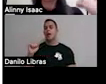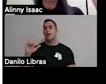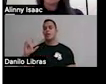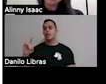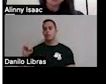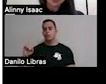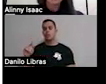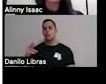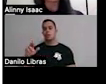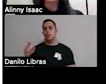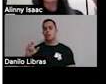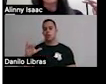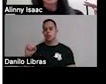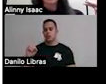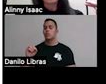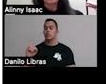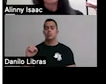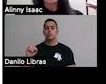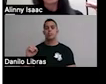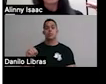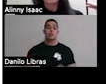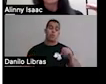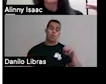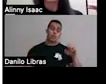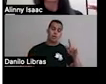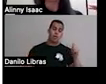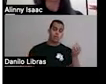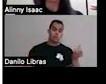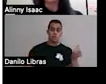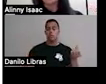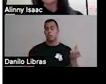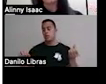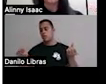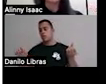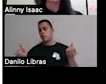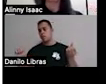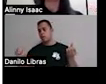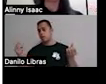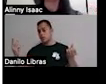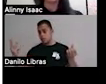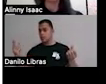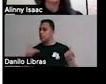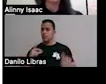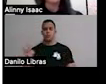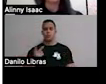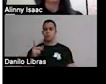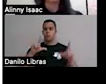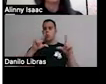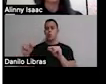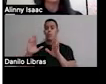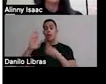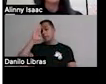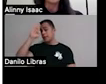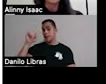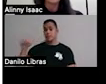polissaturados, tanto da família ômega 6 quanto da família ômega 3, mas de maneira muito mais expressiva desses ácidos graxos da